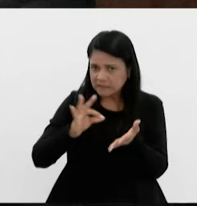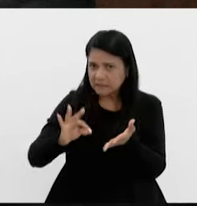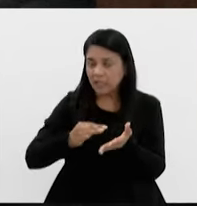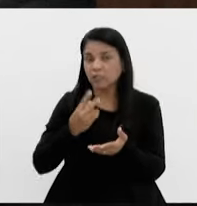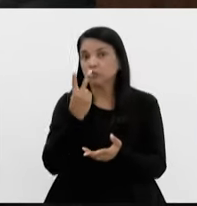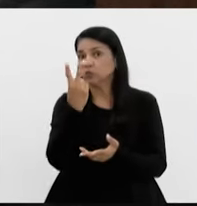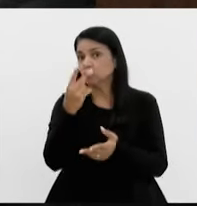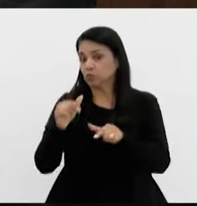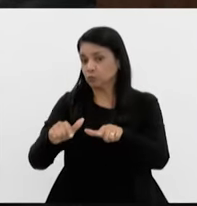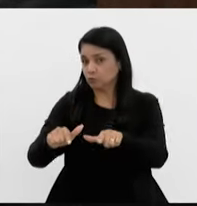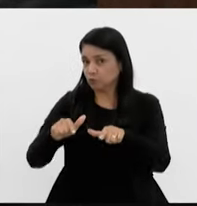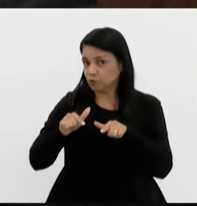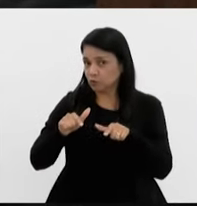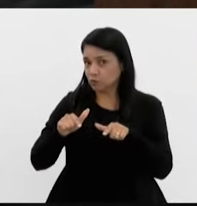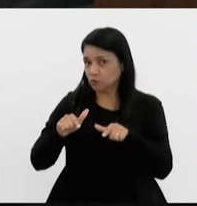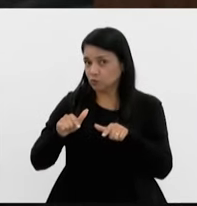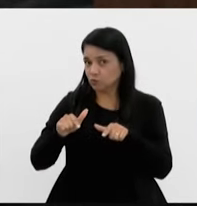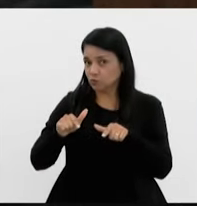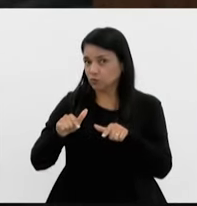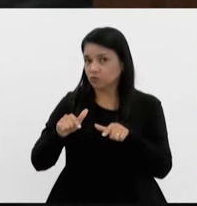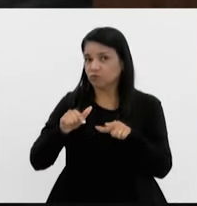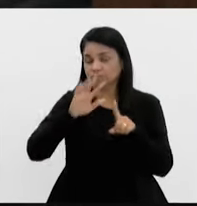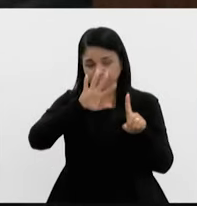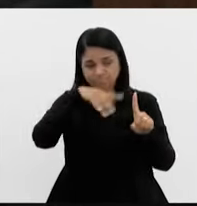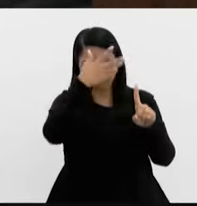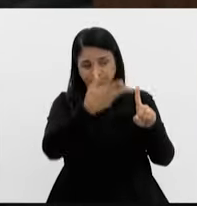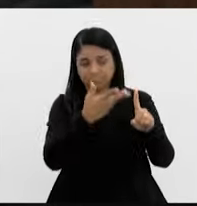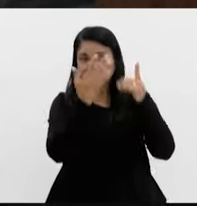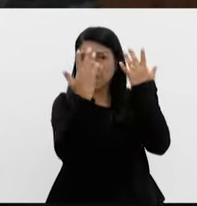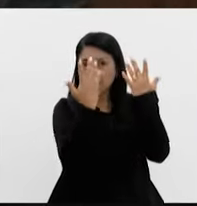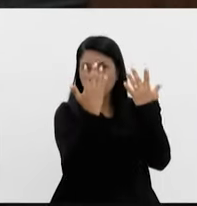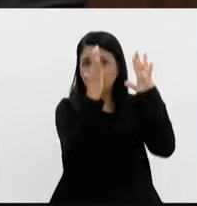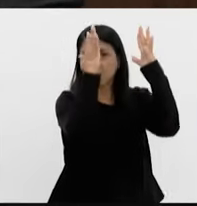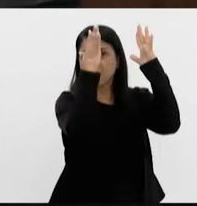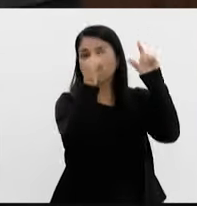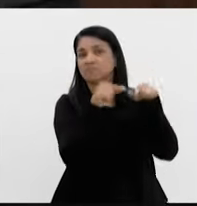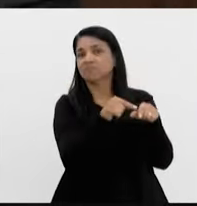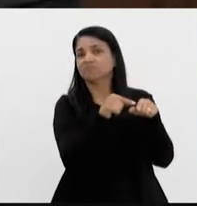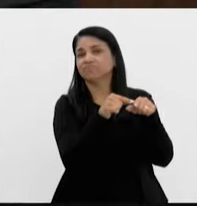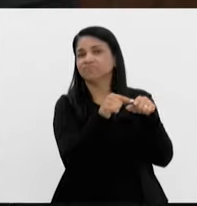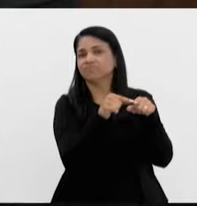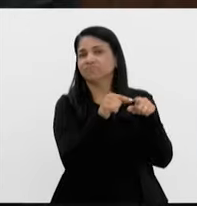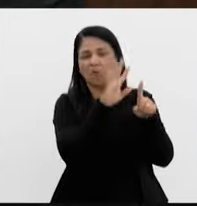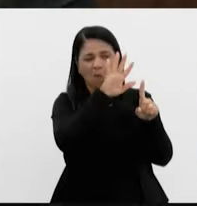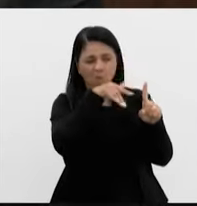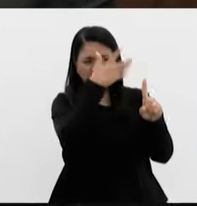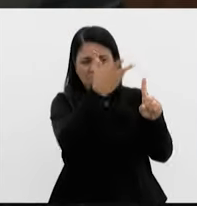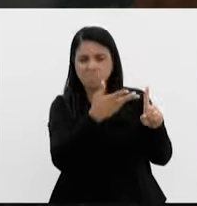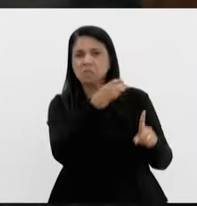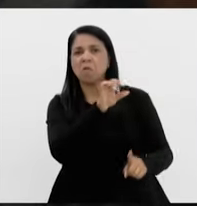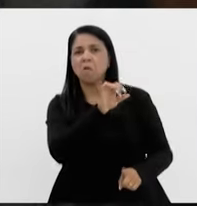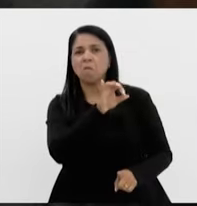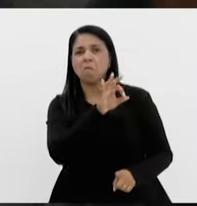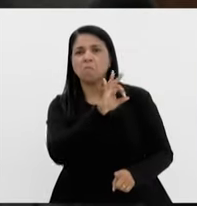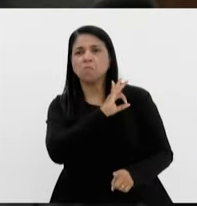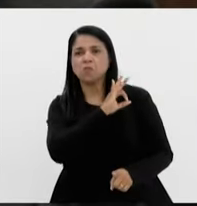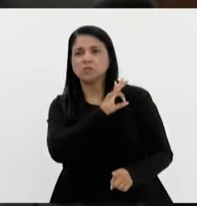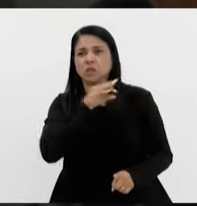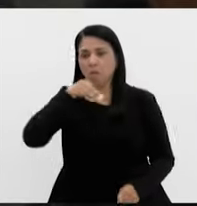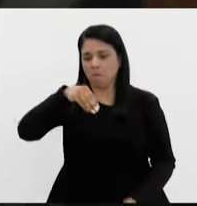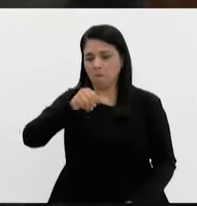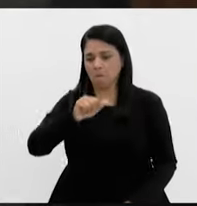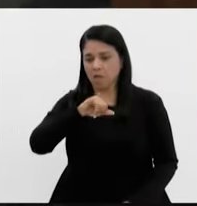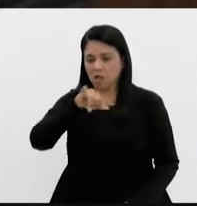moções primeira delas de congratulações e aplausos a este Nobre e honrado policial o major que